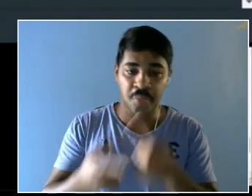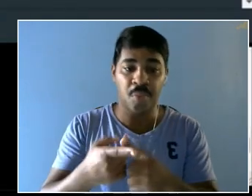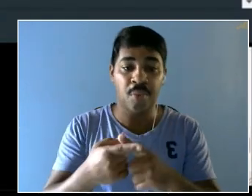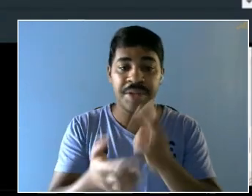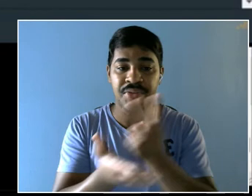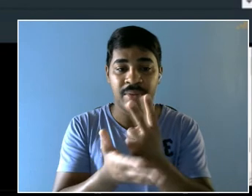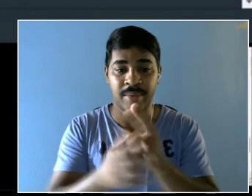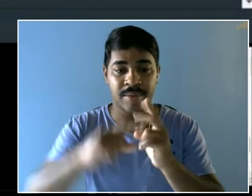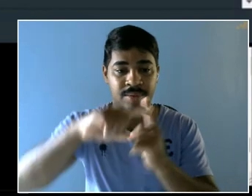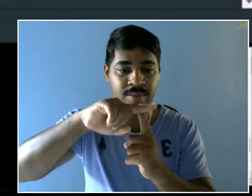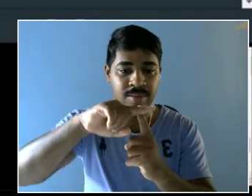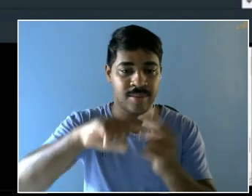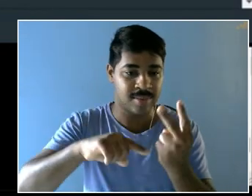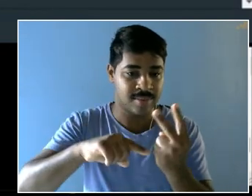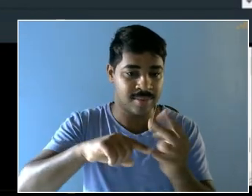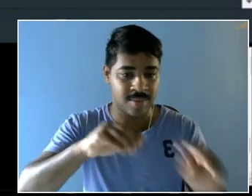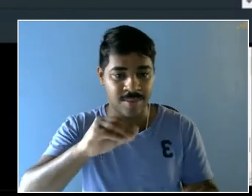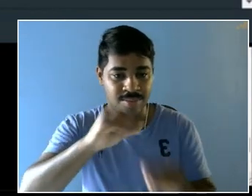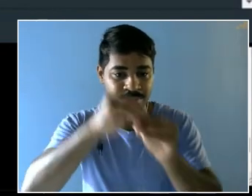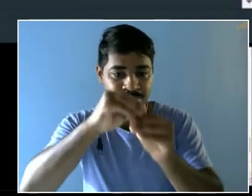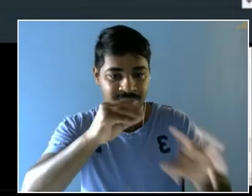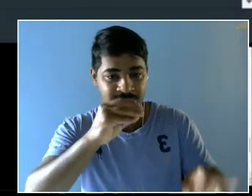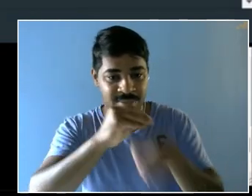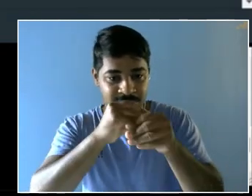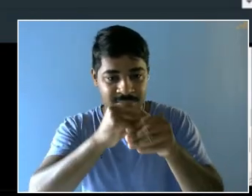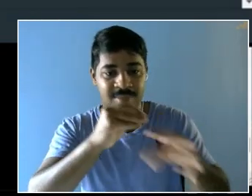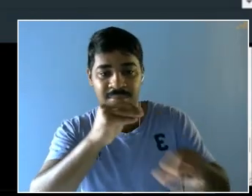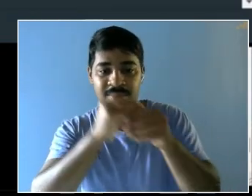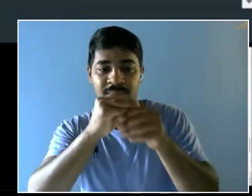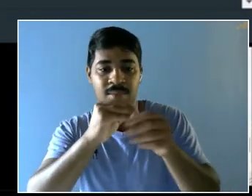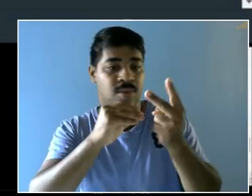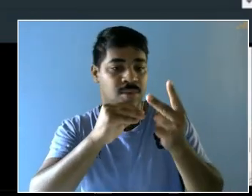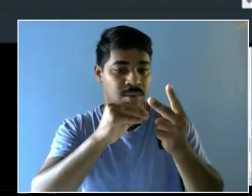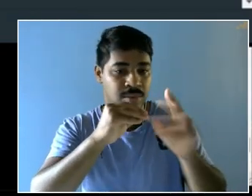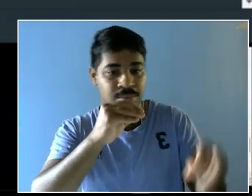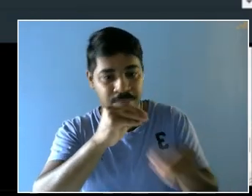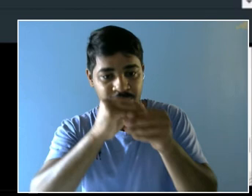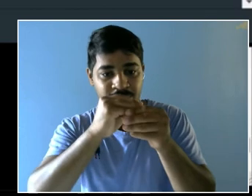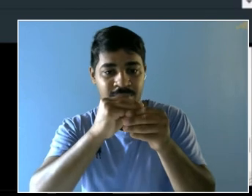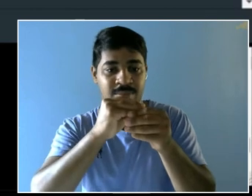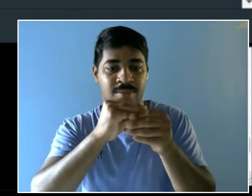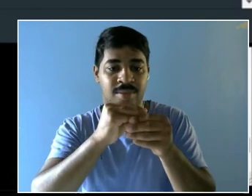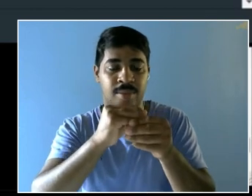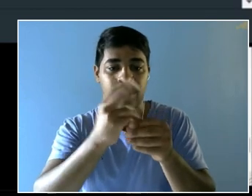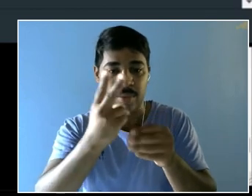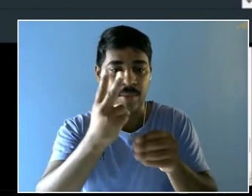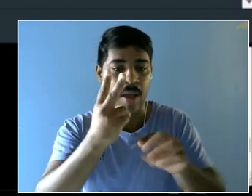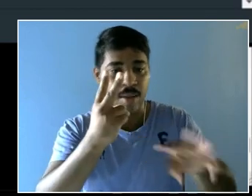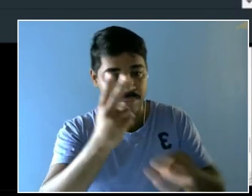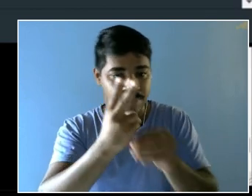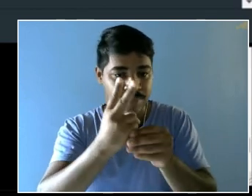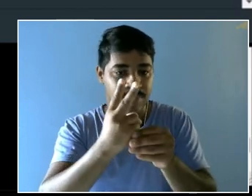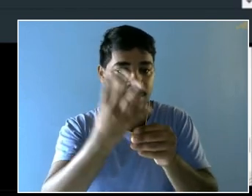isso aqui é uma coisa, um detalhezinho, né, gente? Vamos ver como é que a gente faz para ele ir até 100. Ó, se você analisar, ele foi aqui,